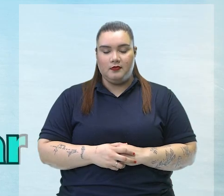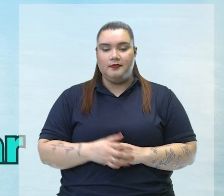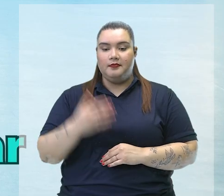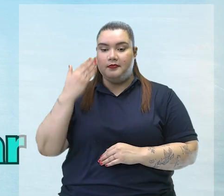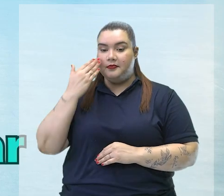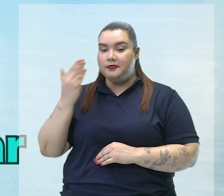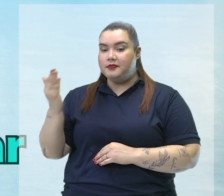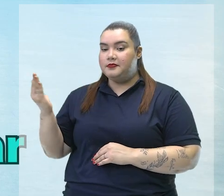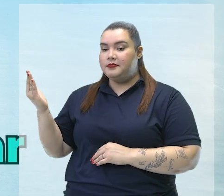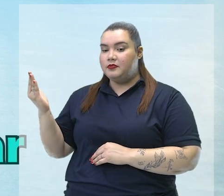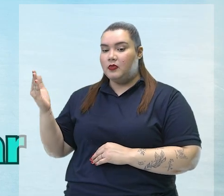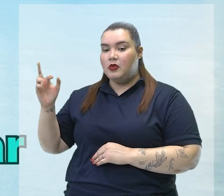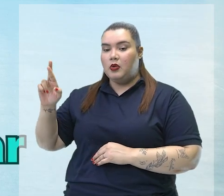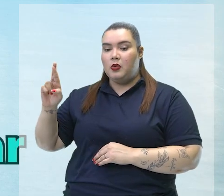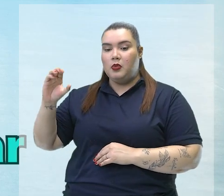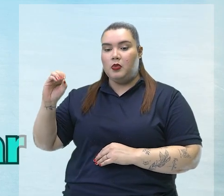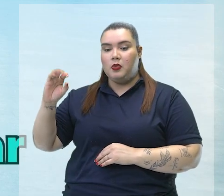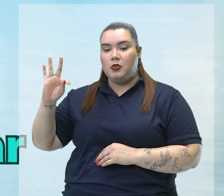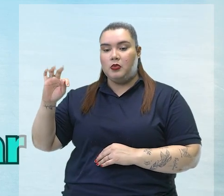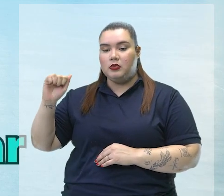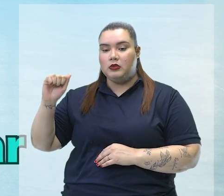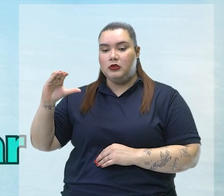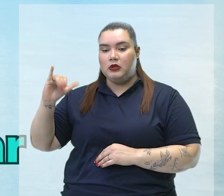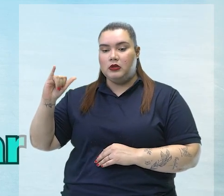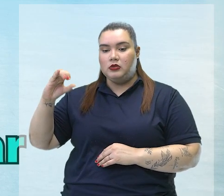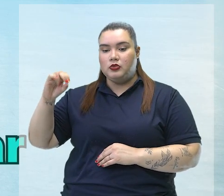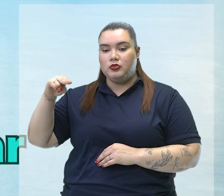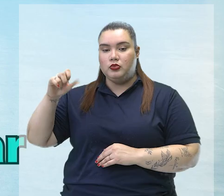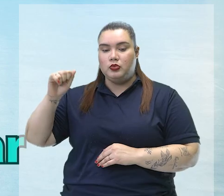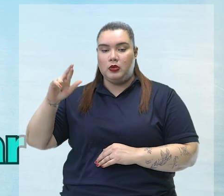Rotate, rotacionar.